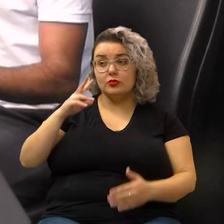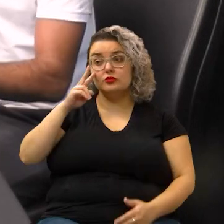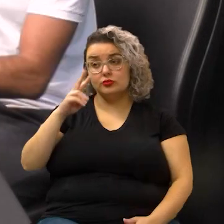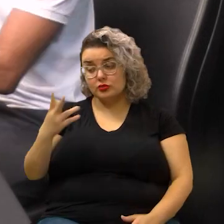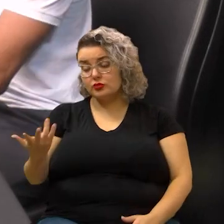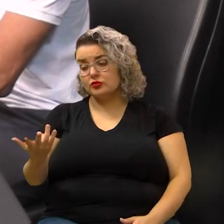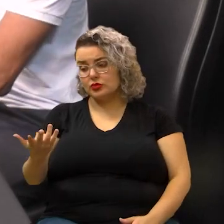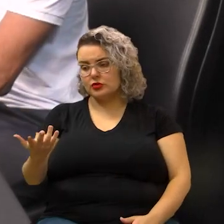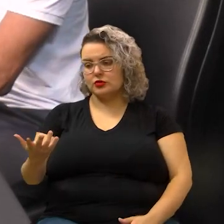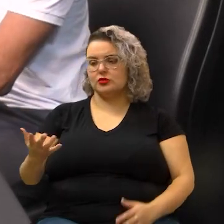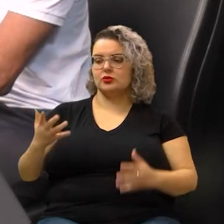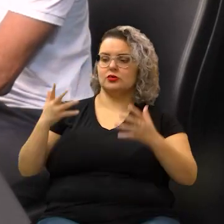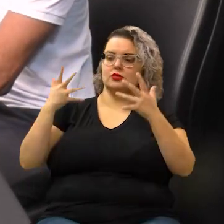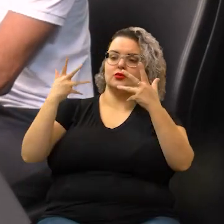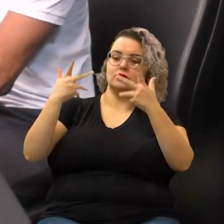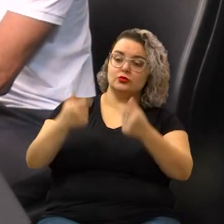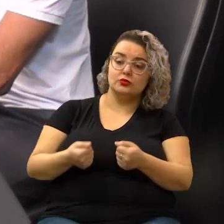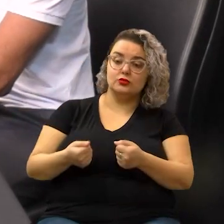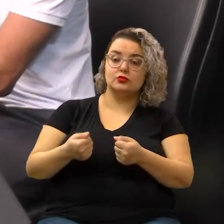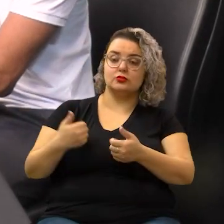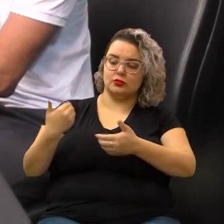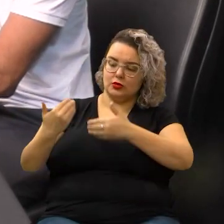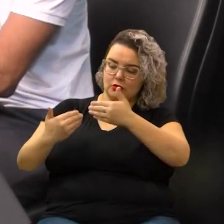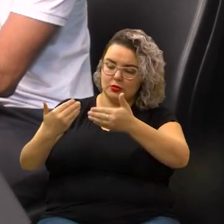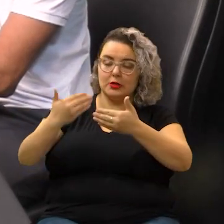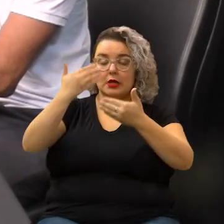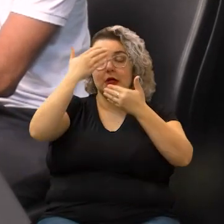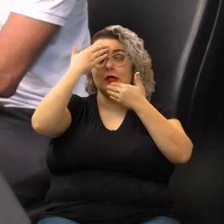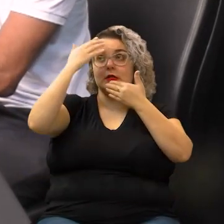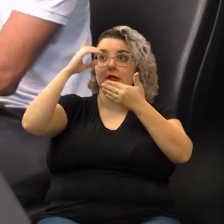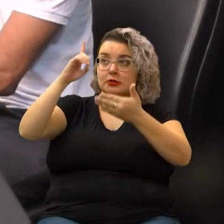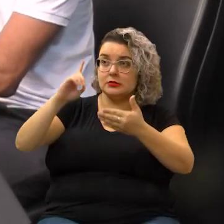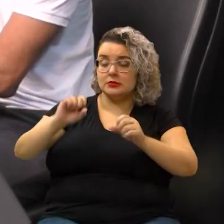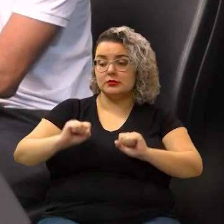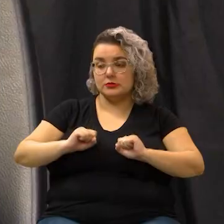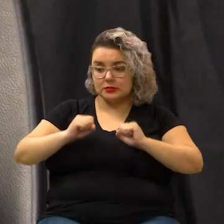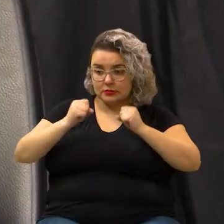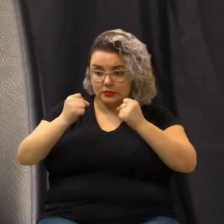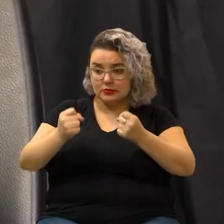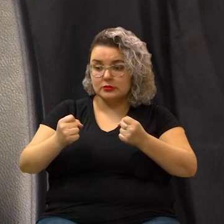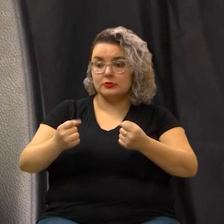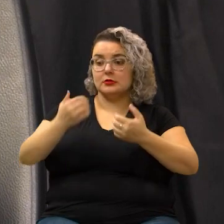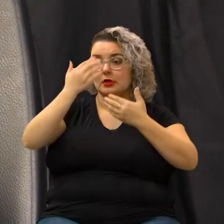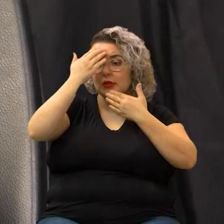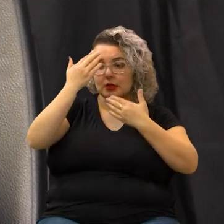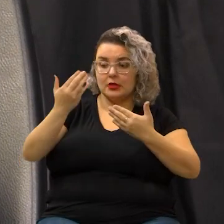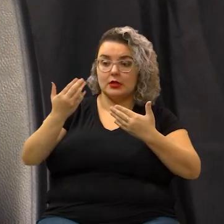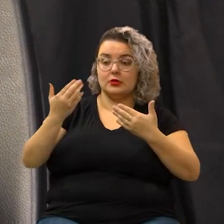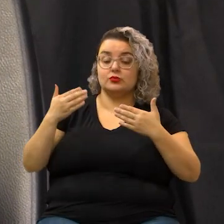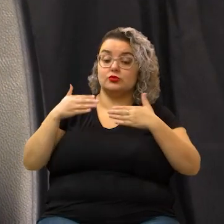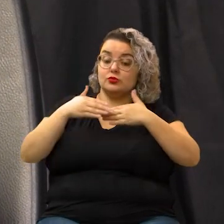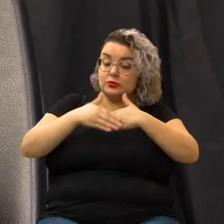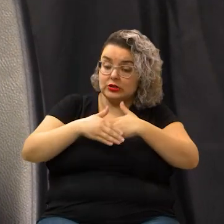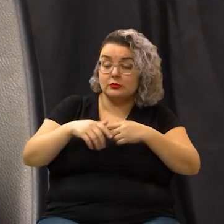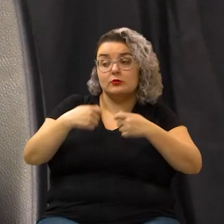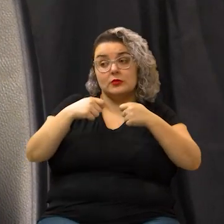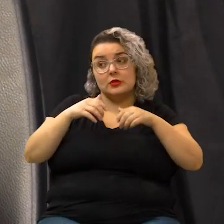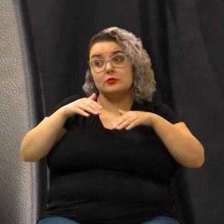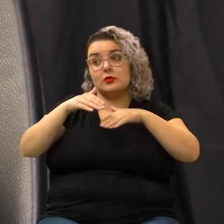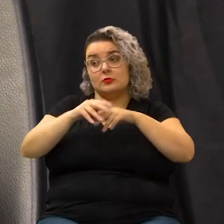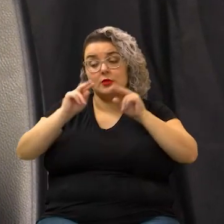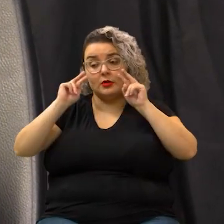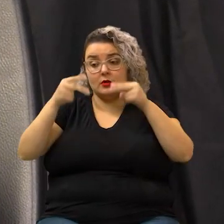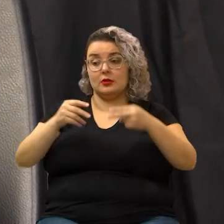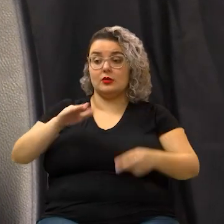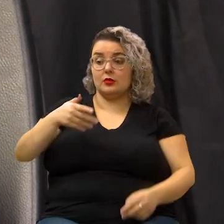Hoje eu vejo que tudo isso, com o tempo, graças a Deus, graças a alguns esforços, graças a algumas humildades, porque a gente tem